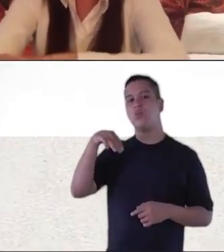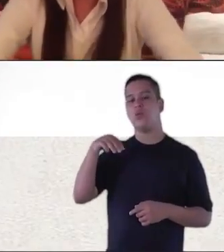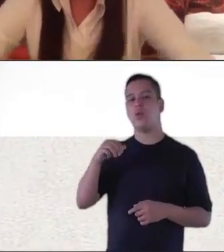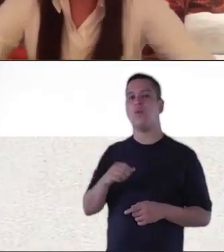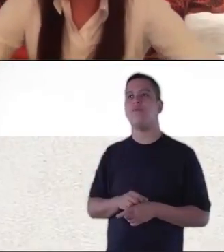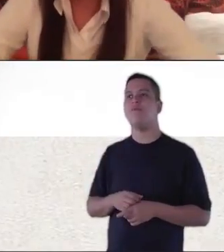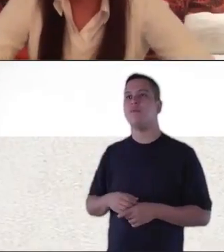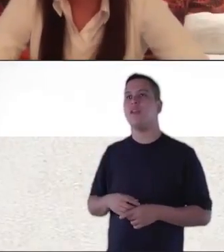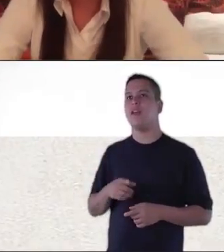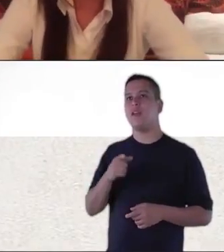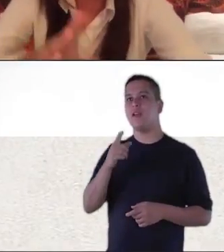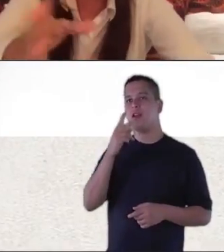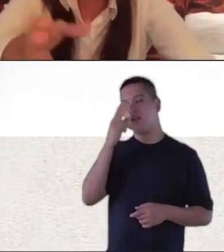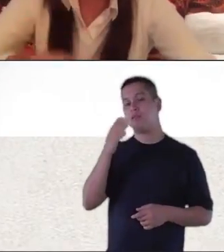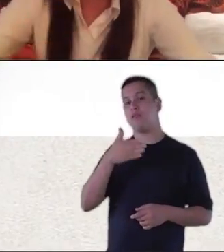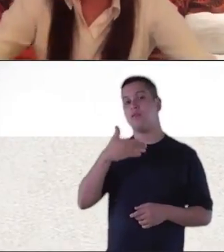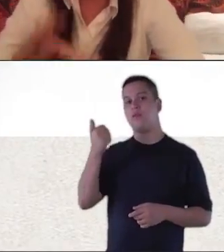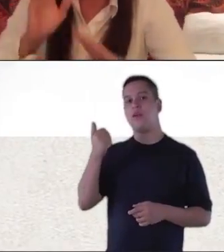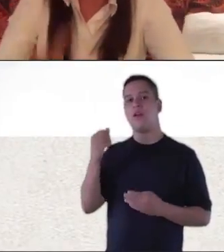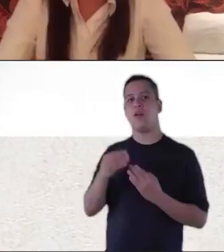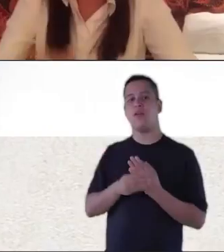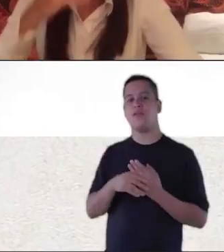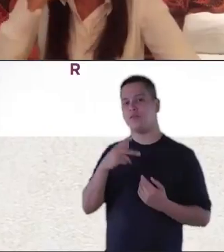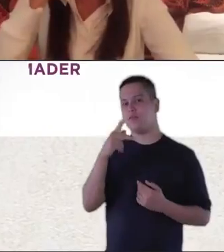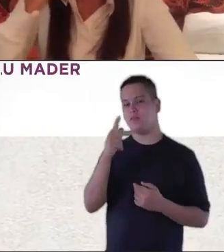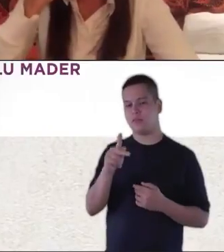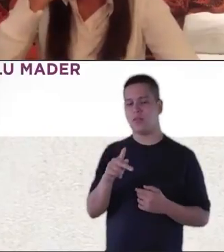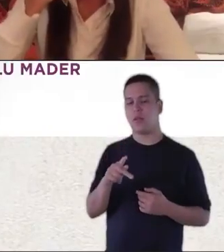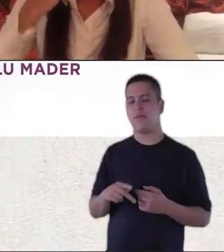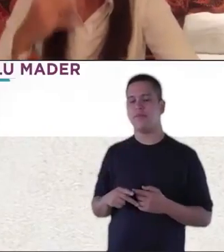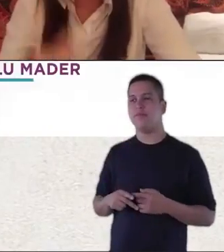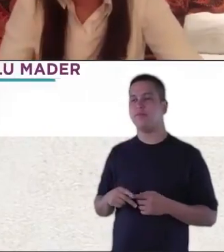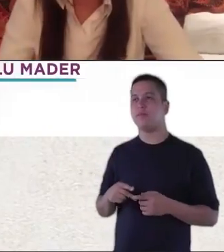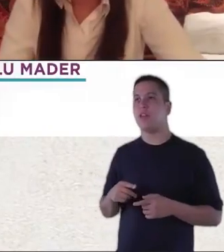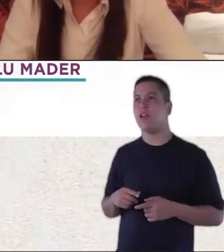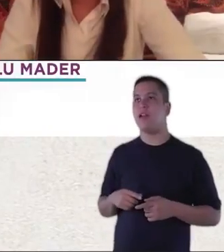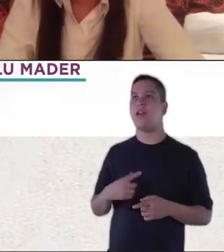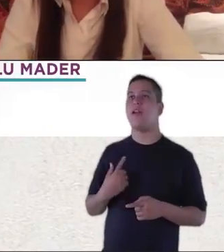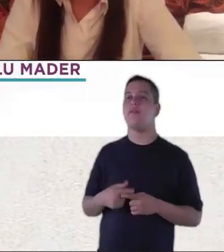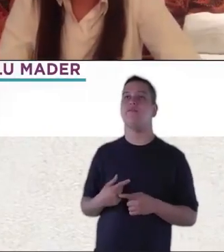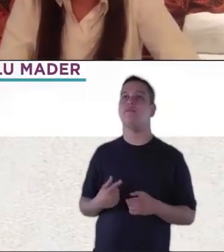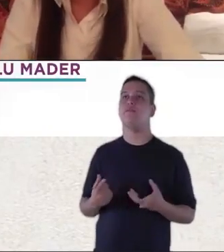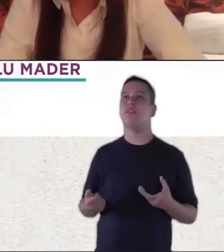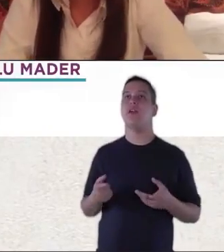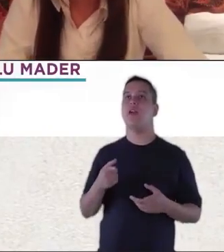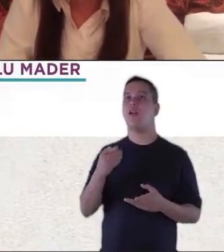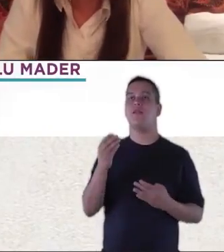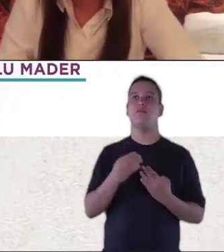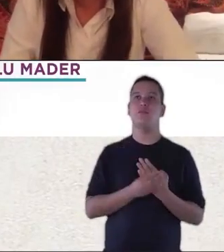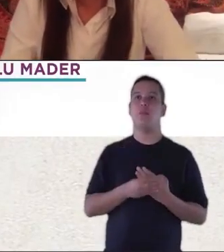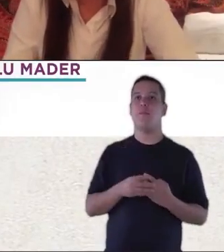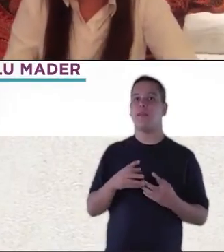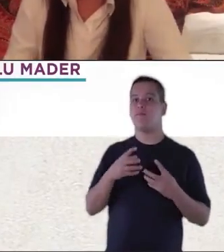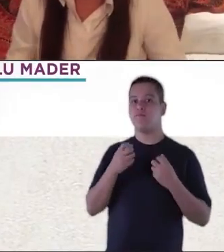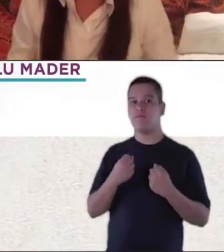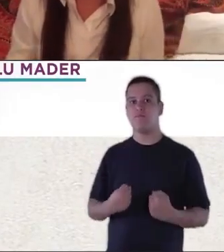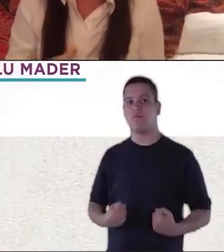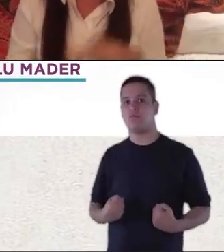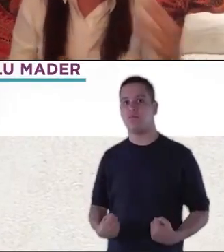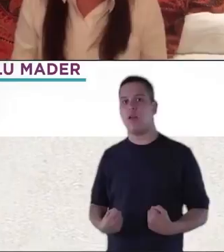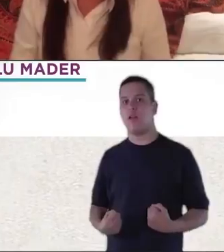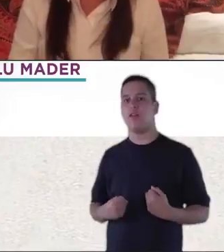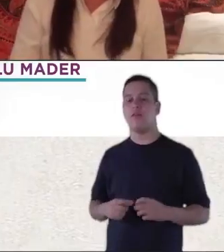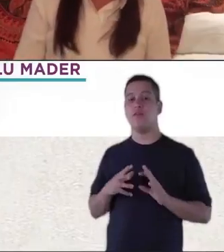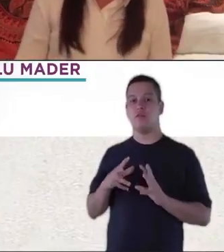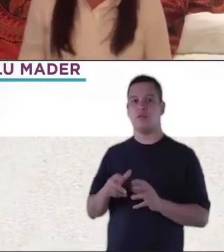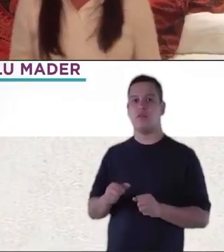o melhor livro do Tony, e eu disse isso a ele a primeira vez que eu li. É um livro que é muito forte, muito pesado. Toda